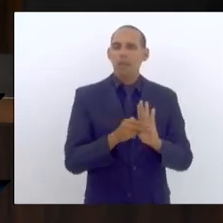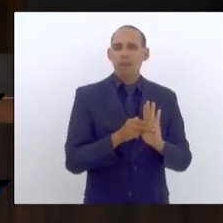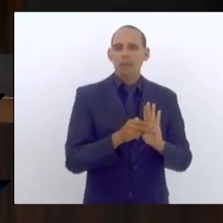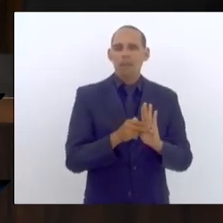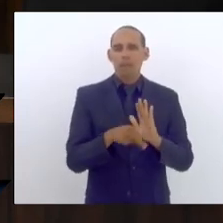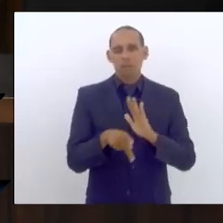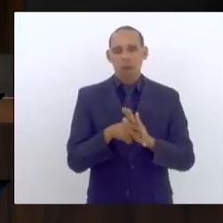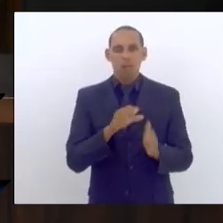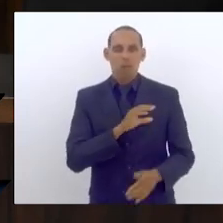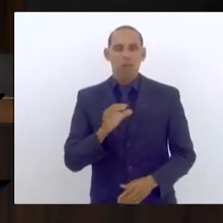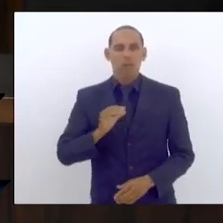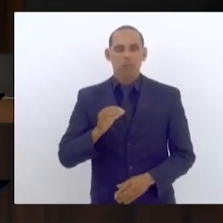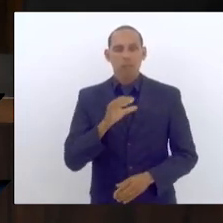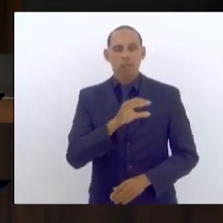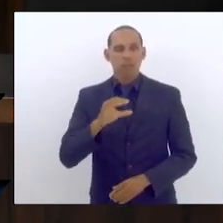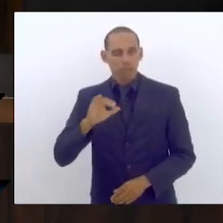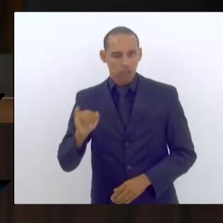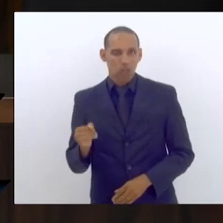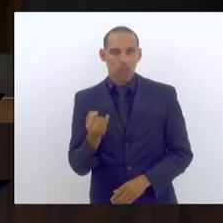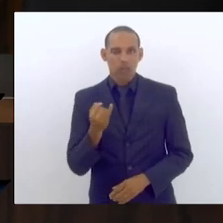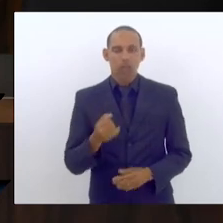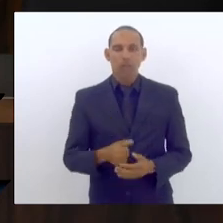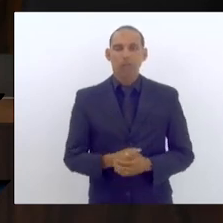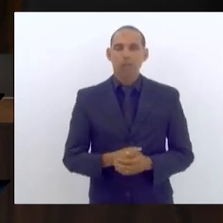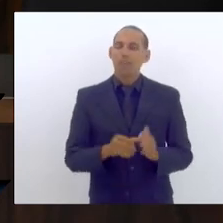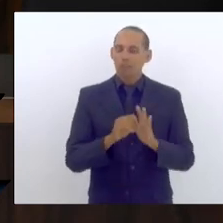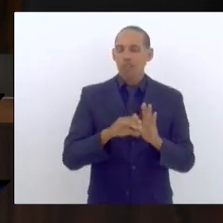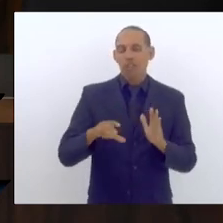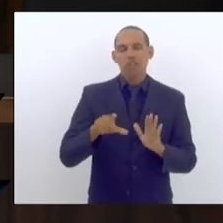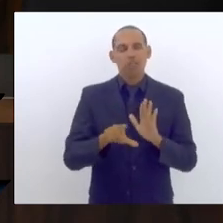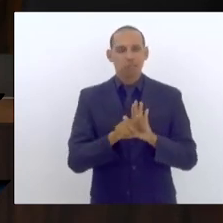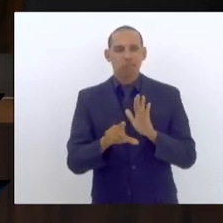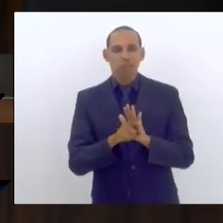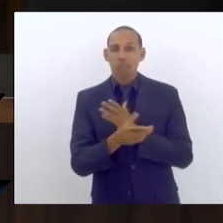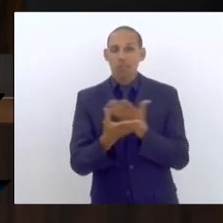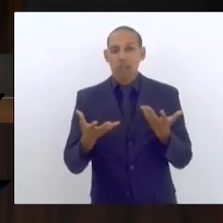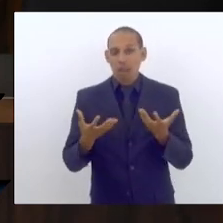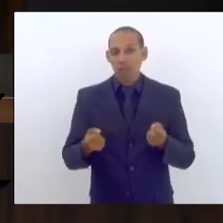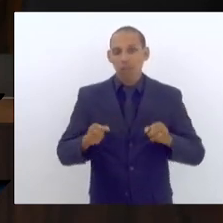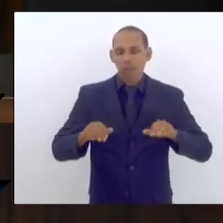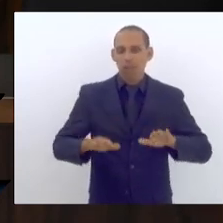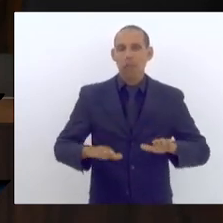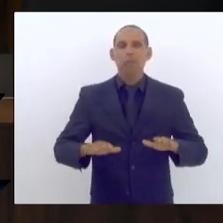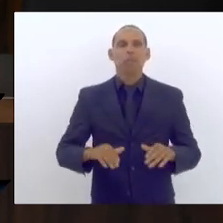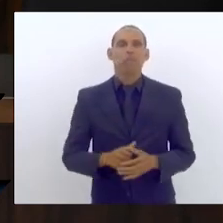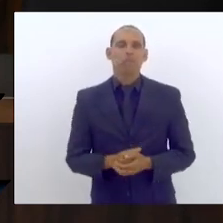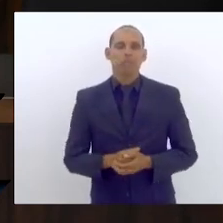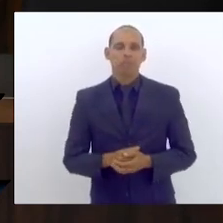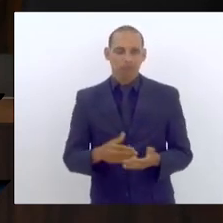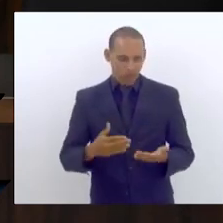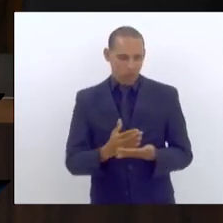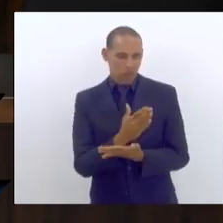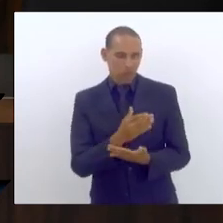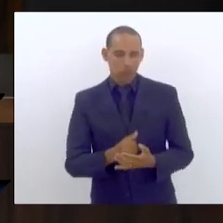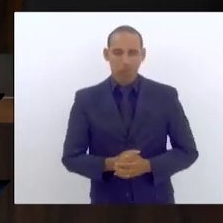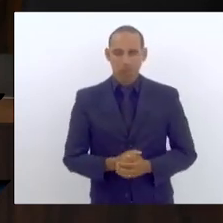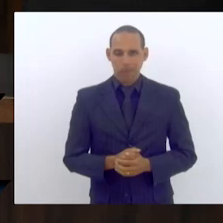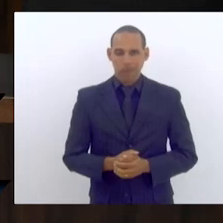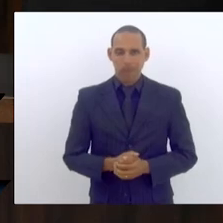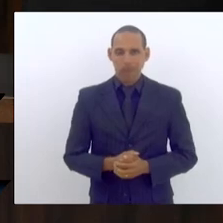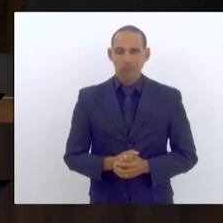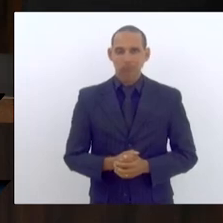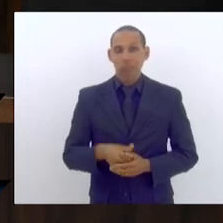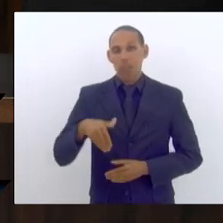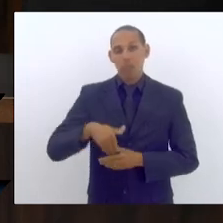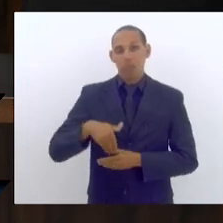da Comissão de Constituição e Justiça, senhores, da Indicação Legislativa. Os senhores que aprovam, permaneçam como estão. Aprovado.